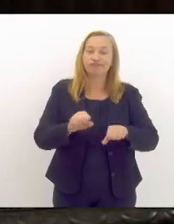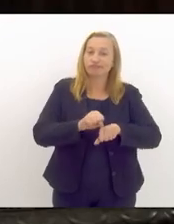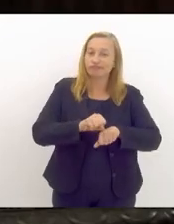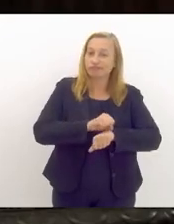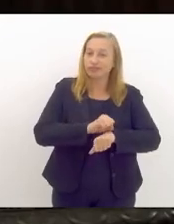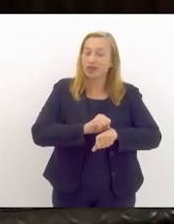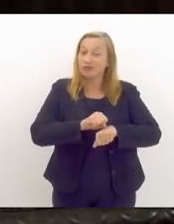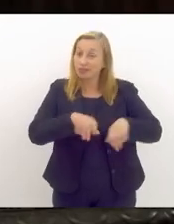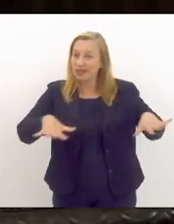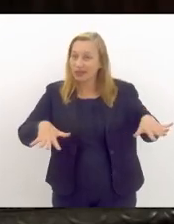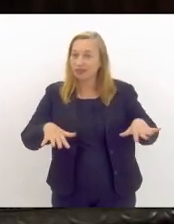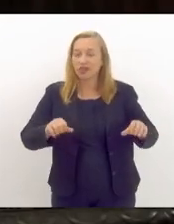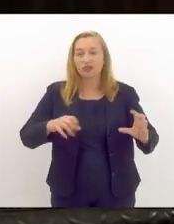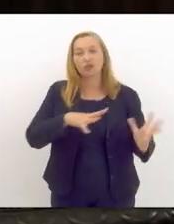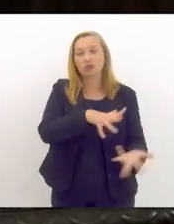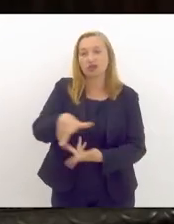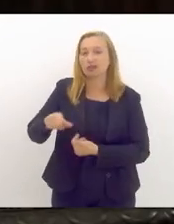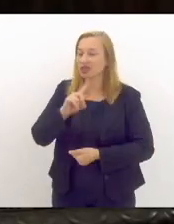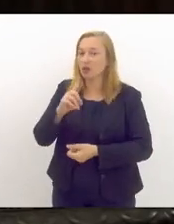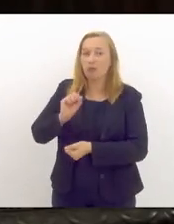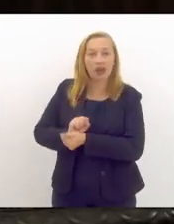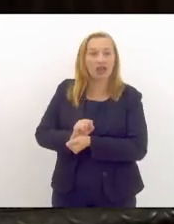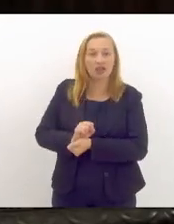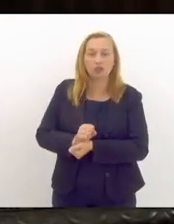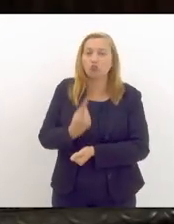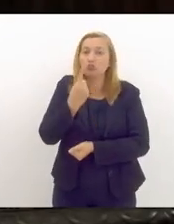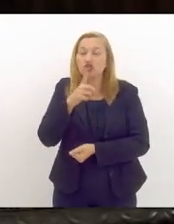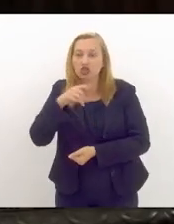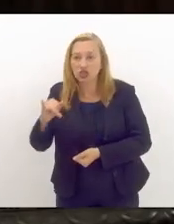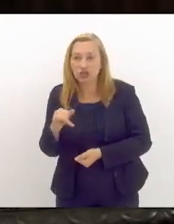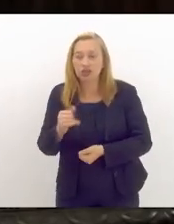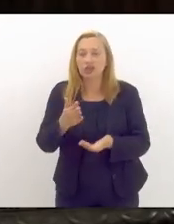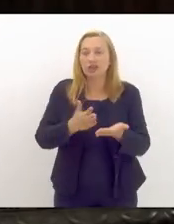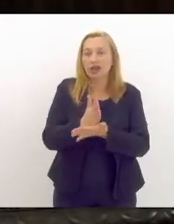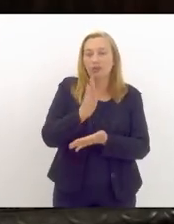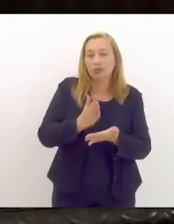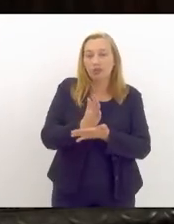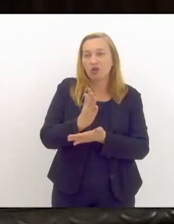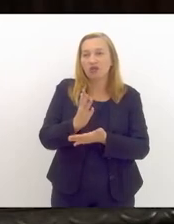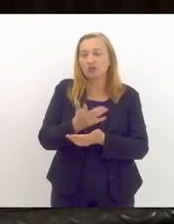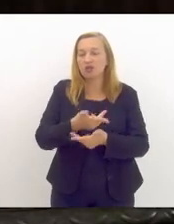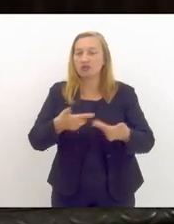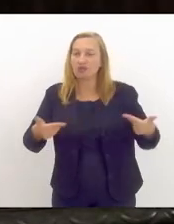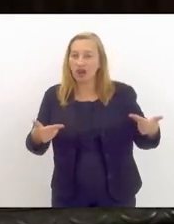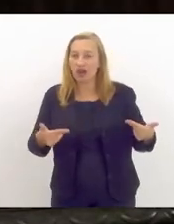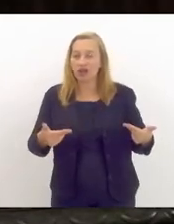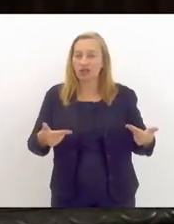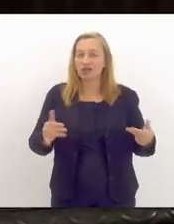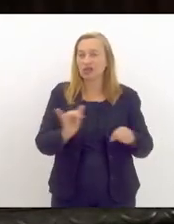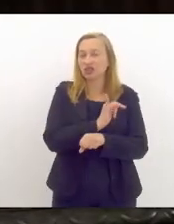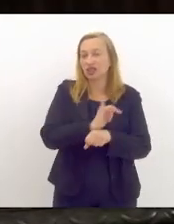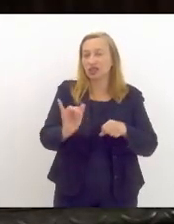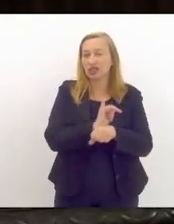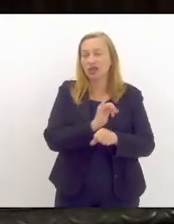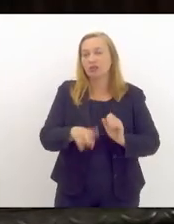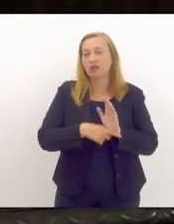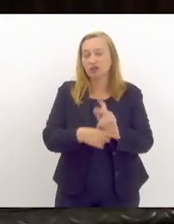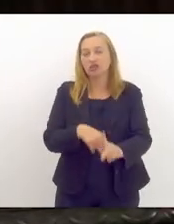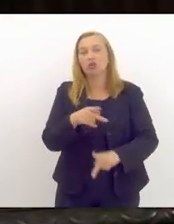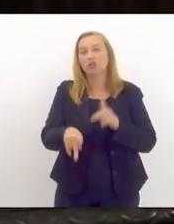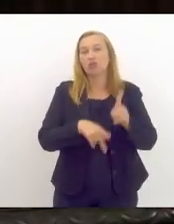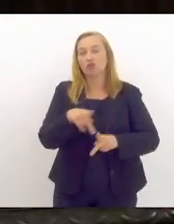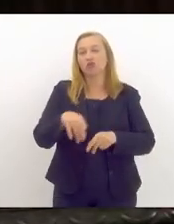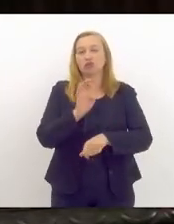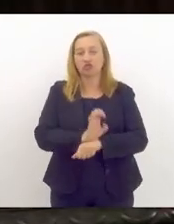mundial, mas não paramos um dia sequer e aprovamos medidas essenciais ao suporte da população do Estado,